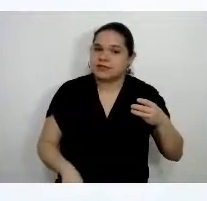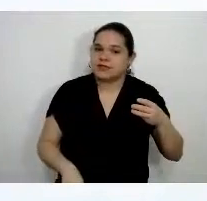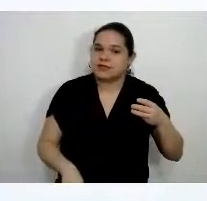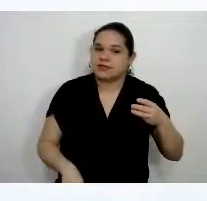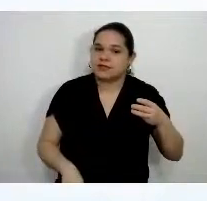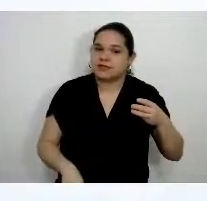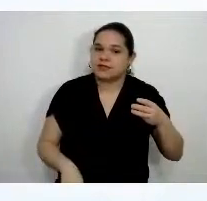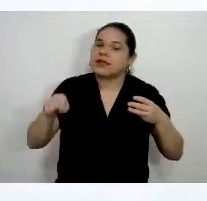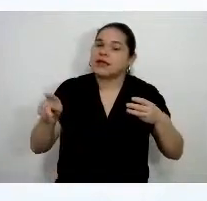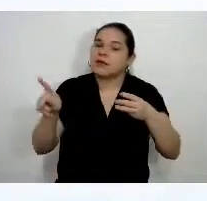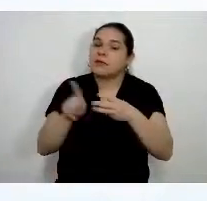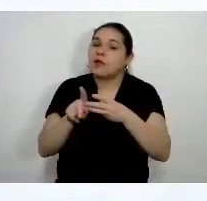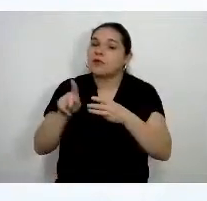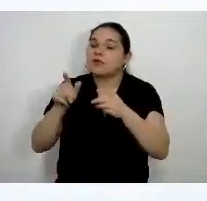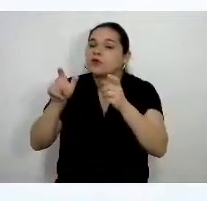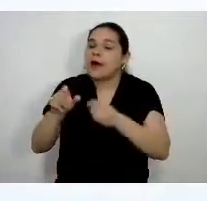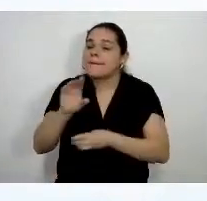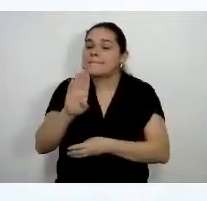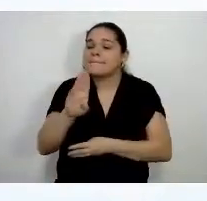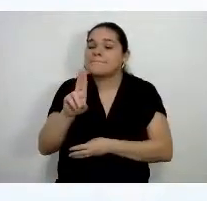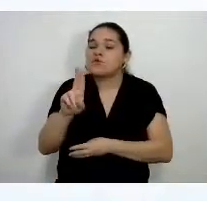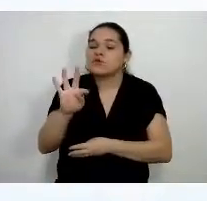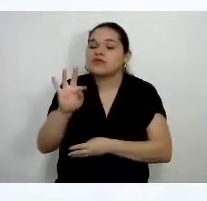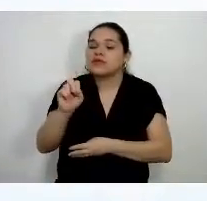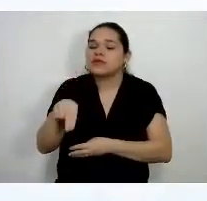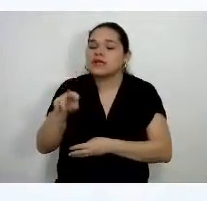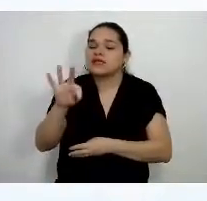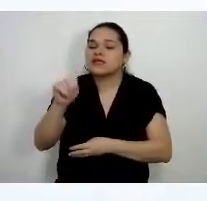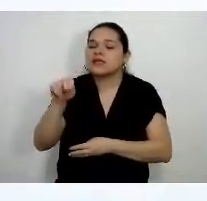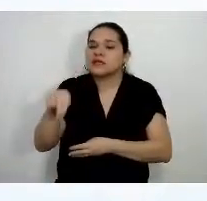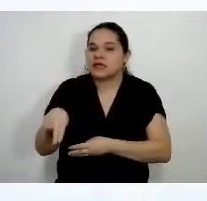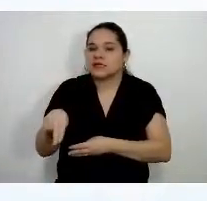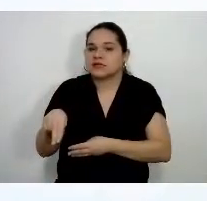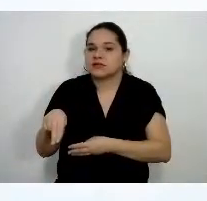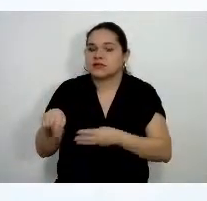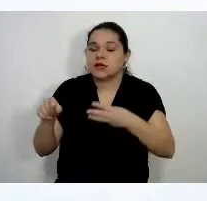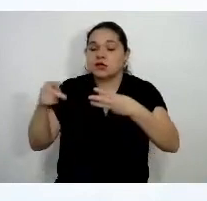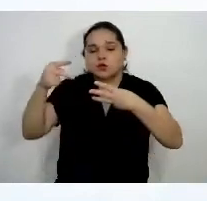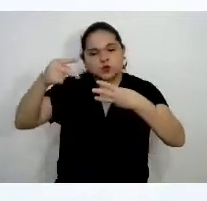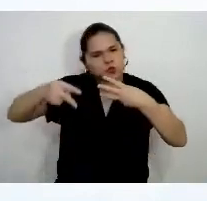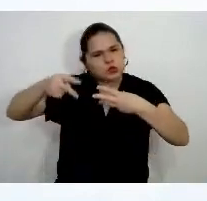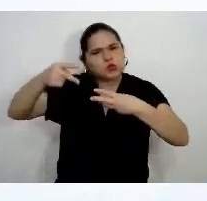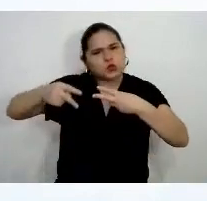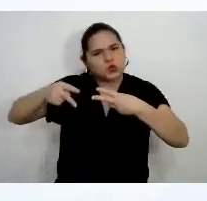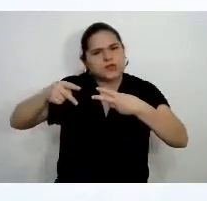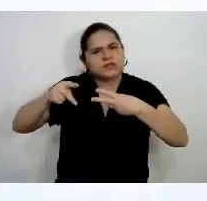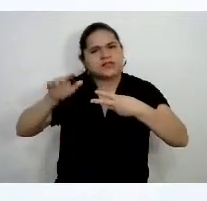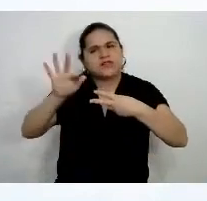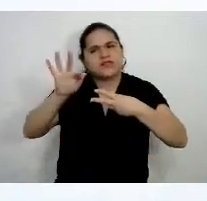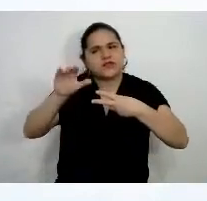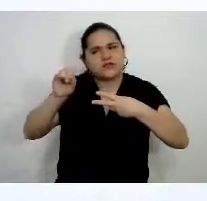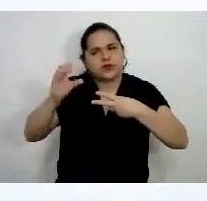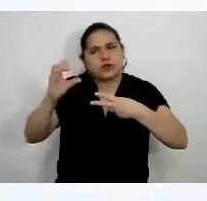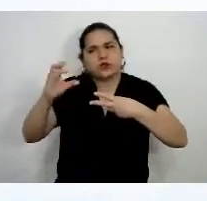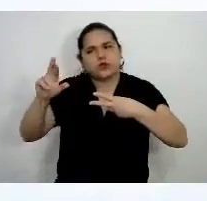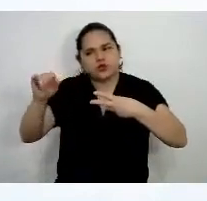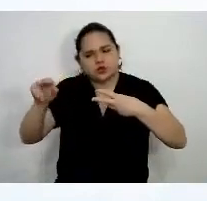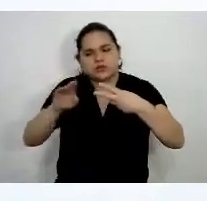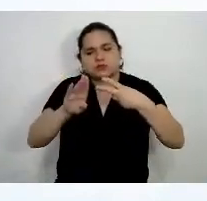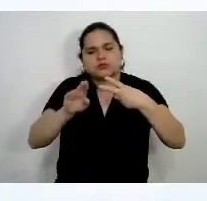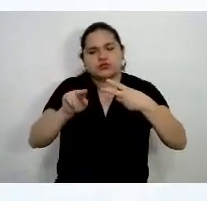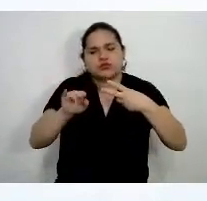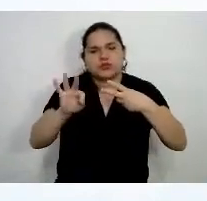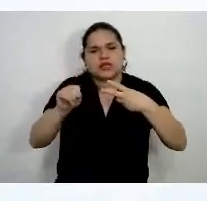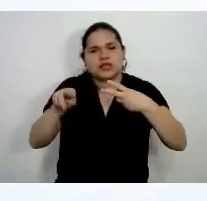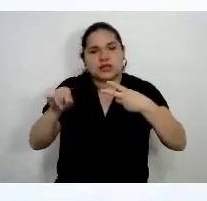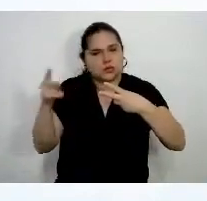mim e para a sociedade brasileira, tanto o Butantan como a Fiocruz são 2 instituições respeitadas no Brasil, com história